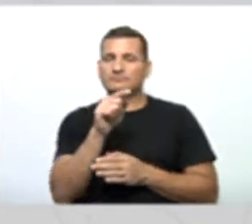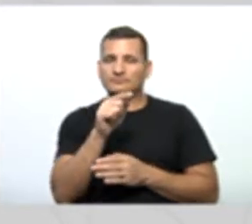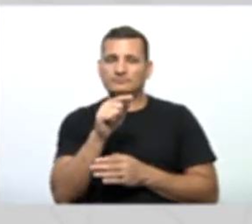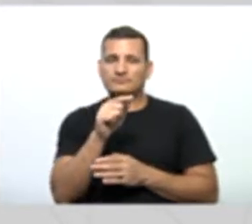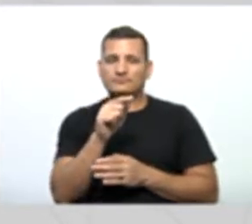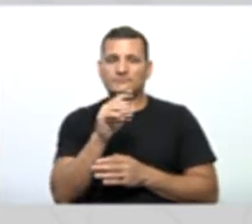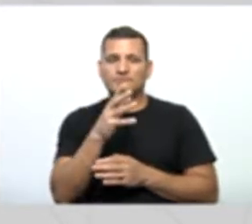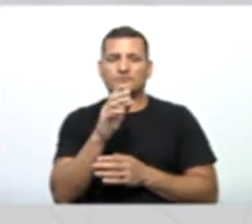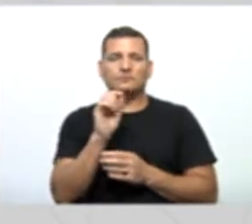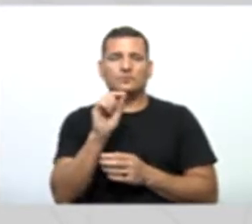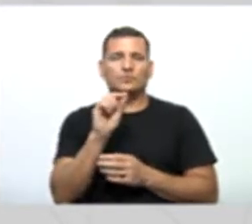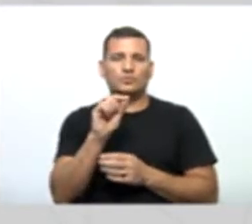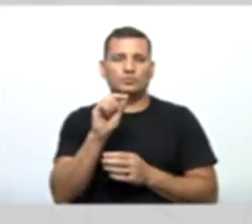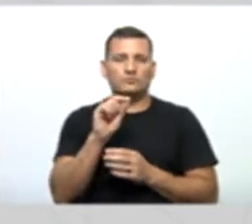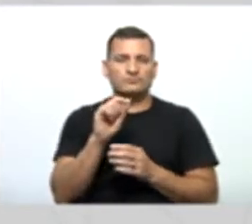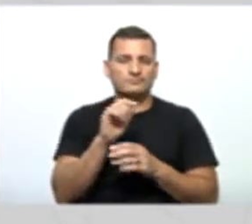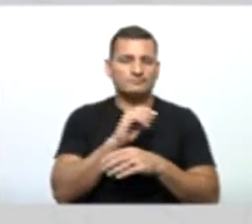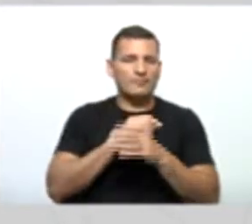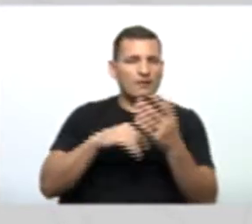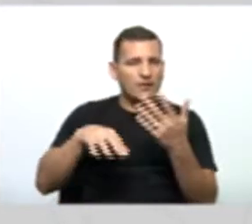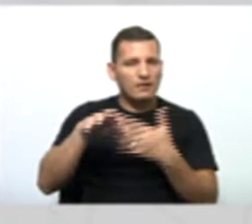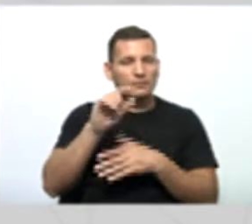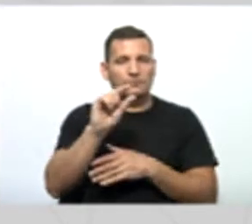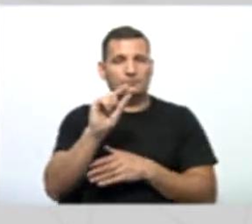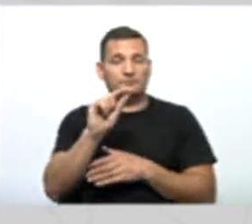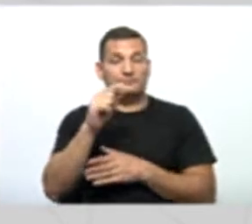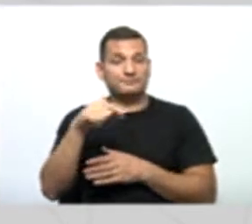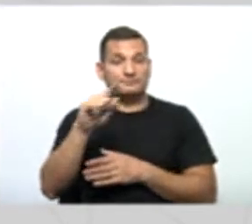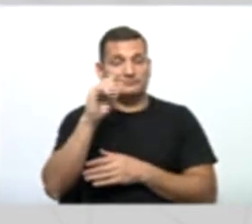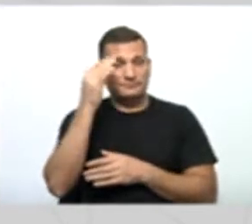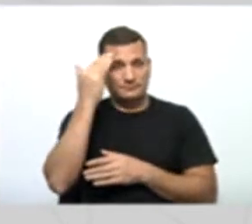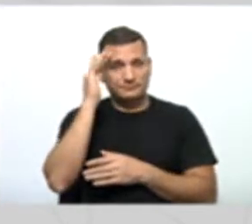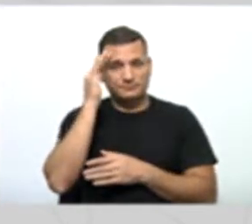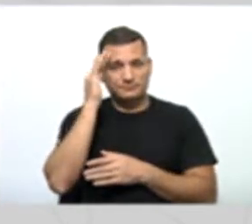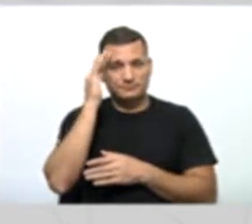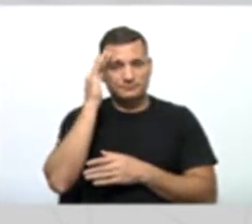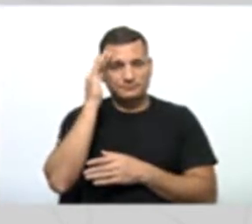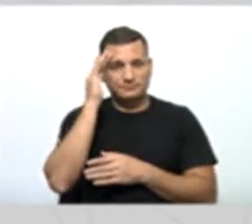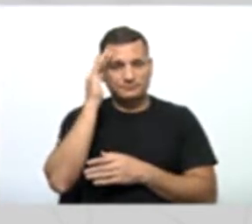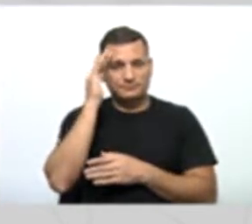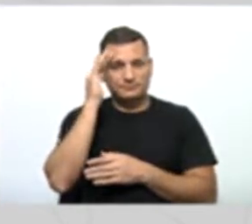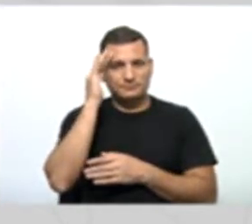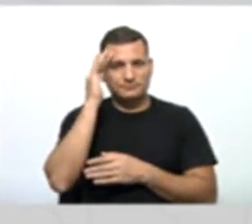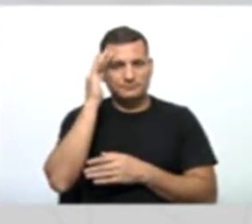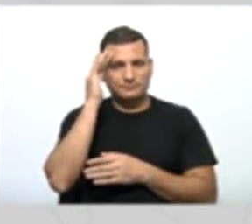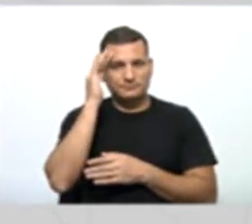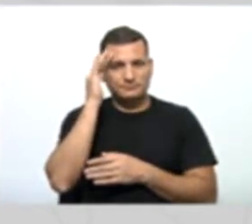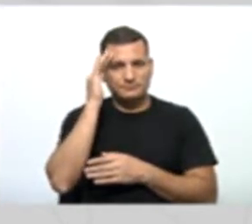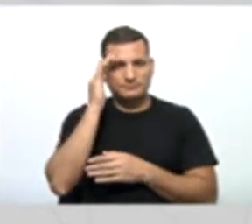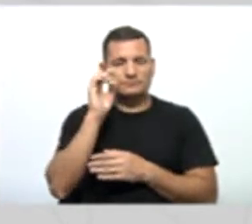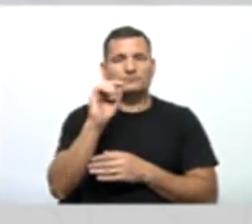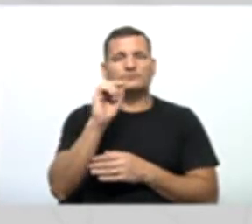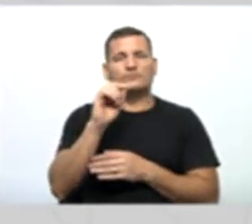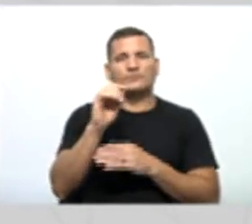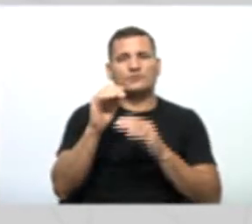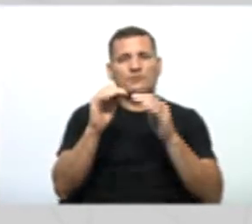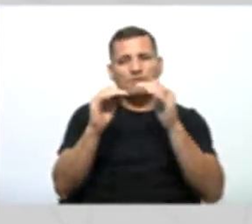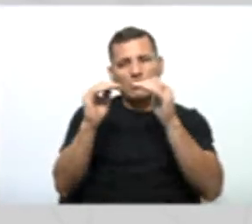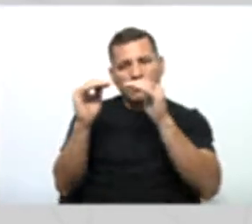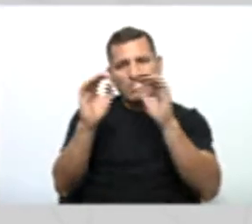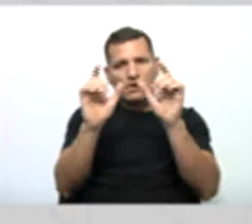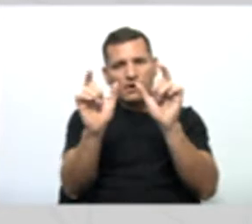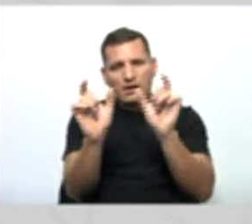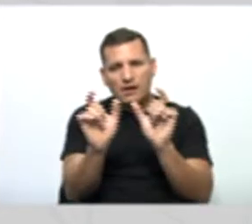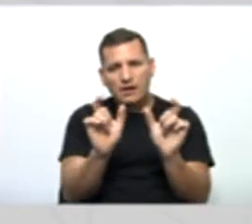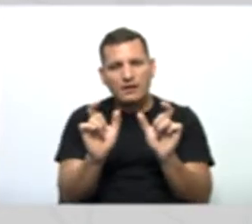pouco desorganizado para vocês entenderem que o alinhamento influencia bastante. Isso daqui eu vou